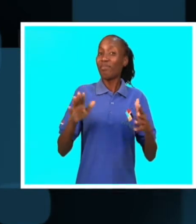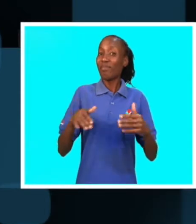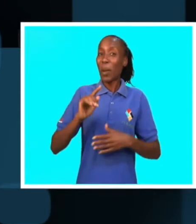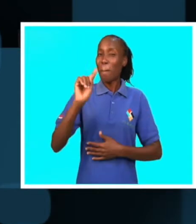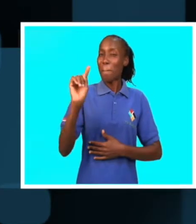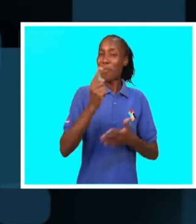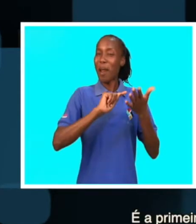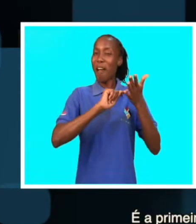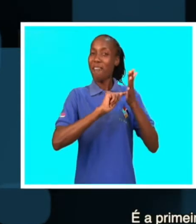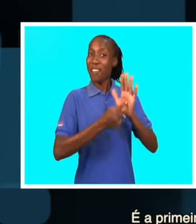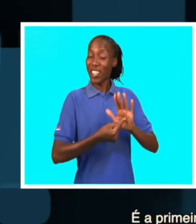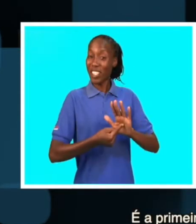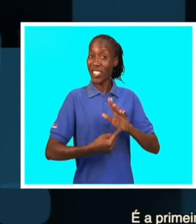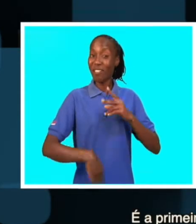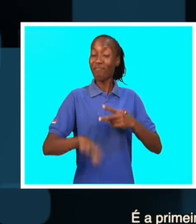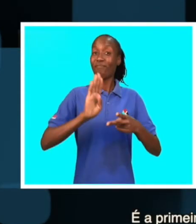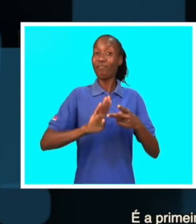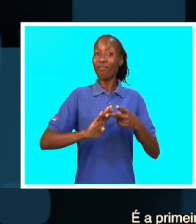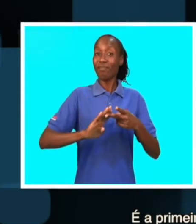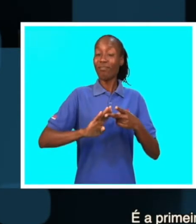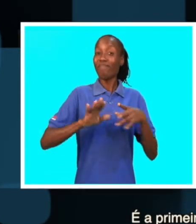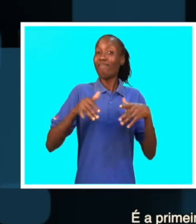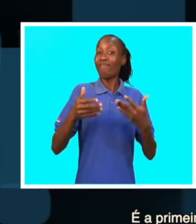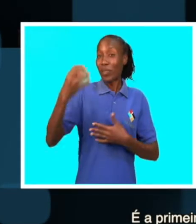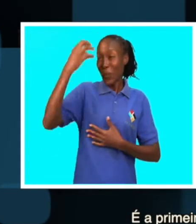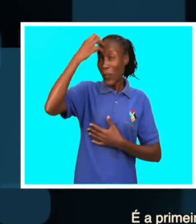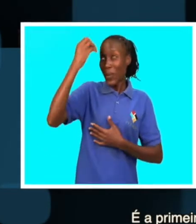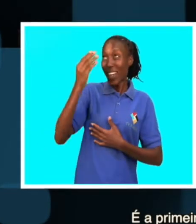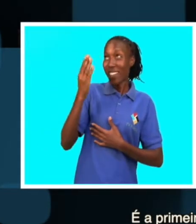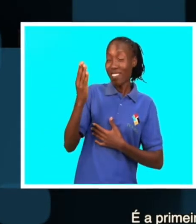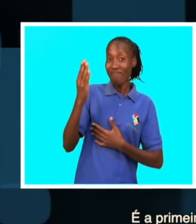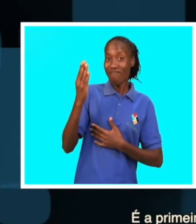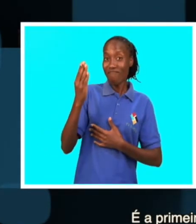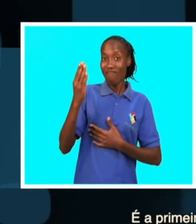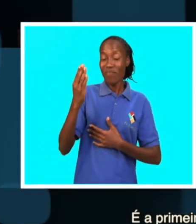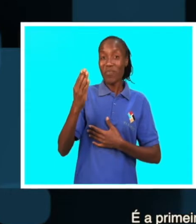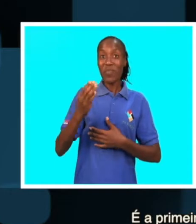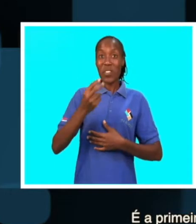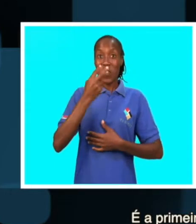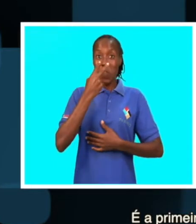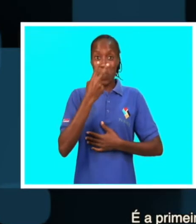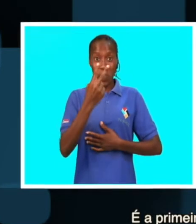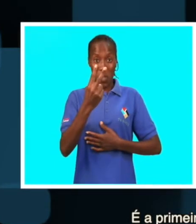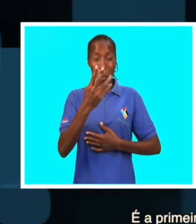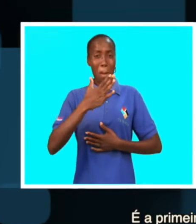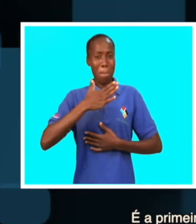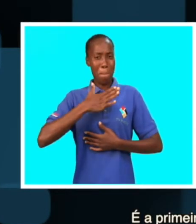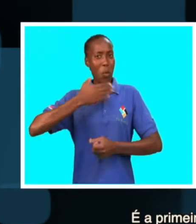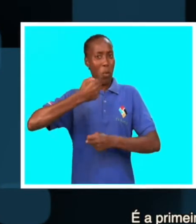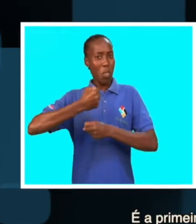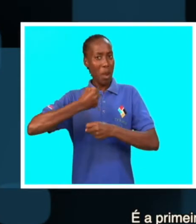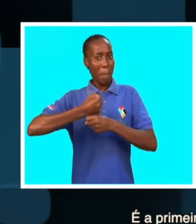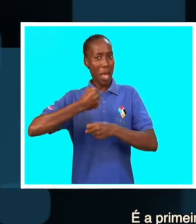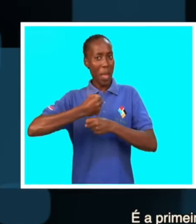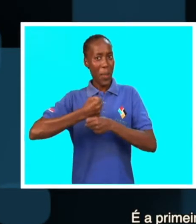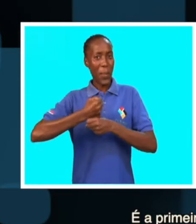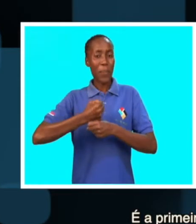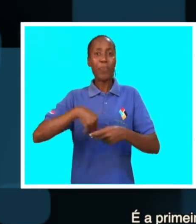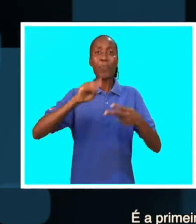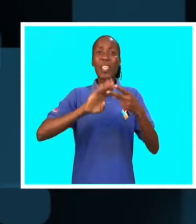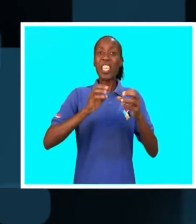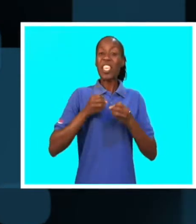é pela primeira vez é do verbo reconhecidos é minha peça buscar